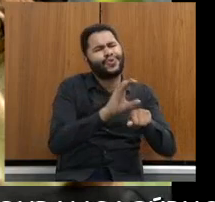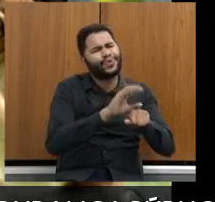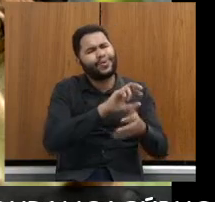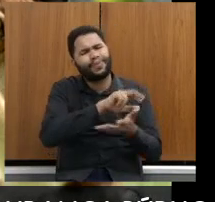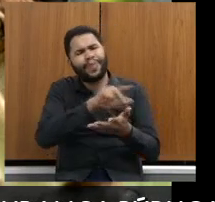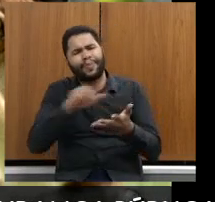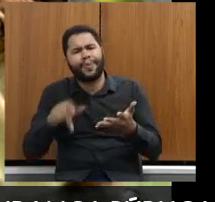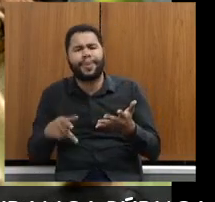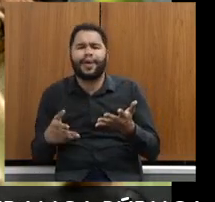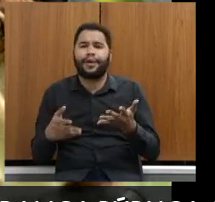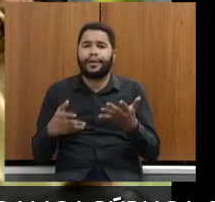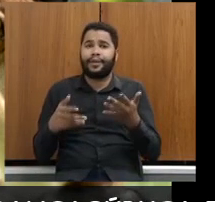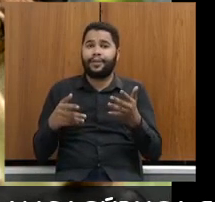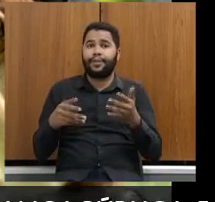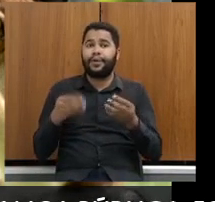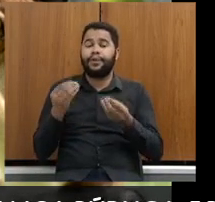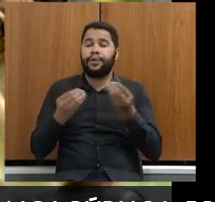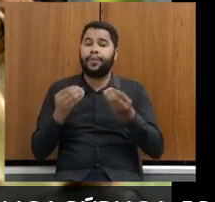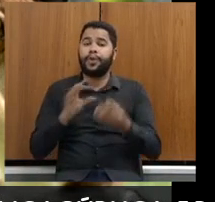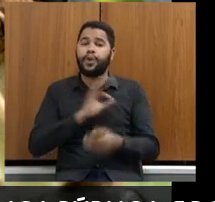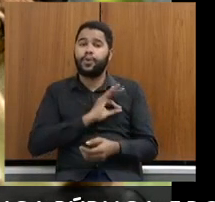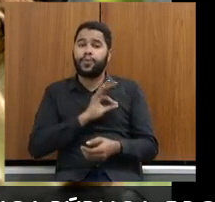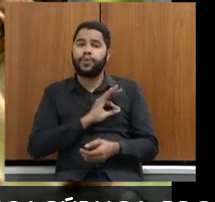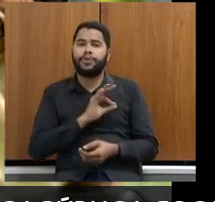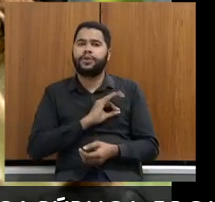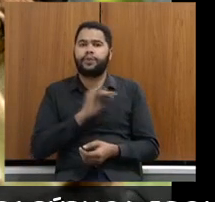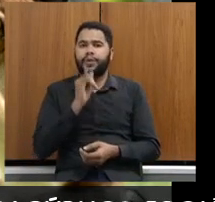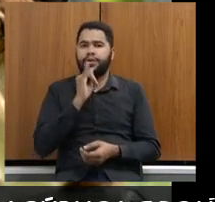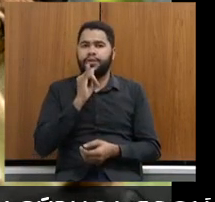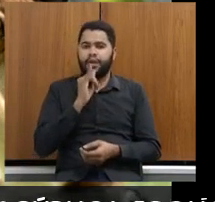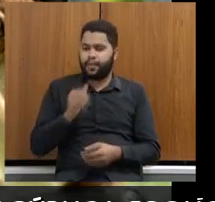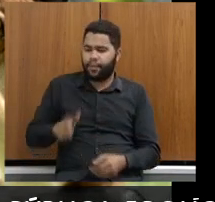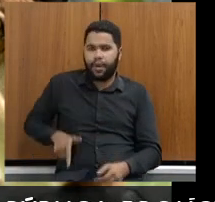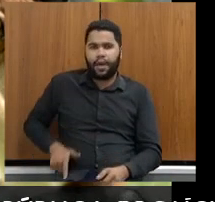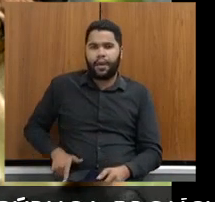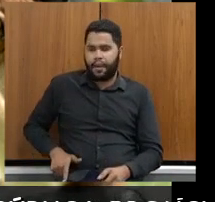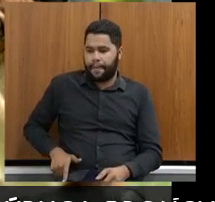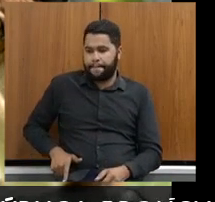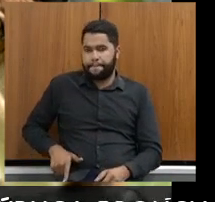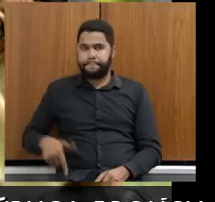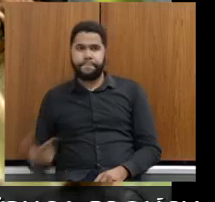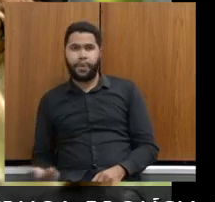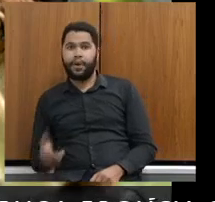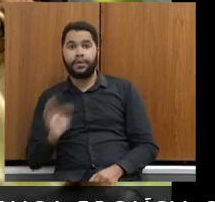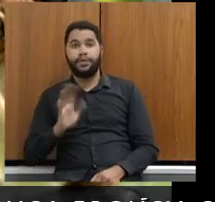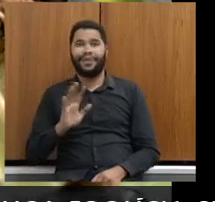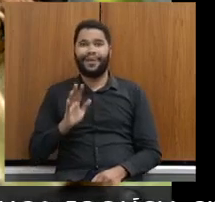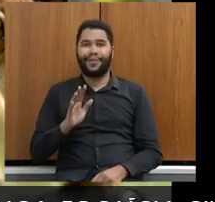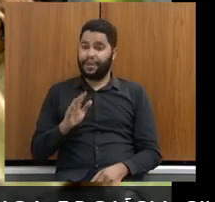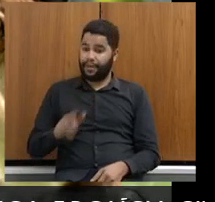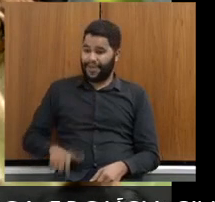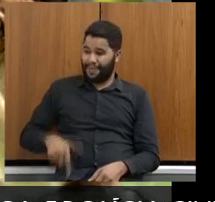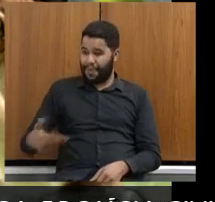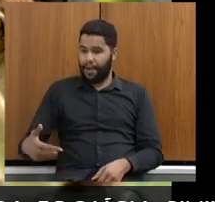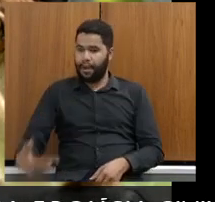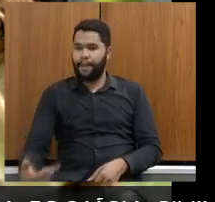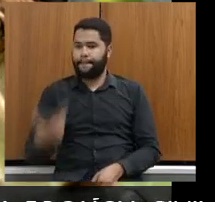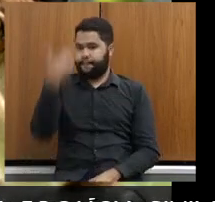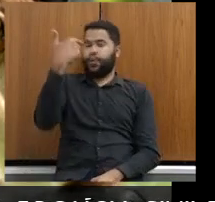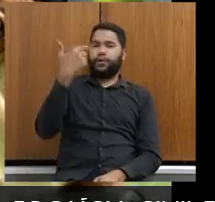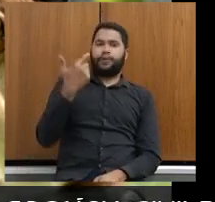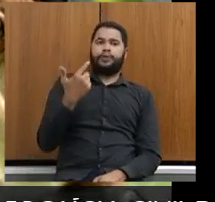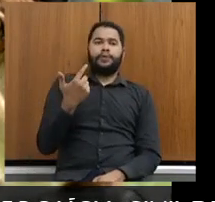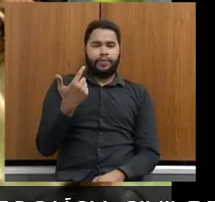de arma de fogo sem muito importante para que policial ele não perca arma que a gente sabe que o nível de policiais morte com a própria arma é muito grande